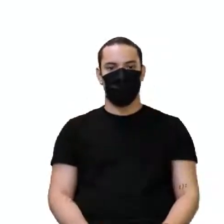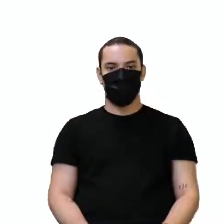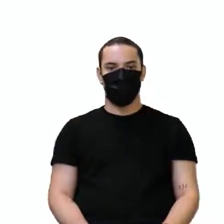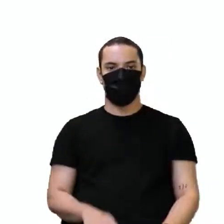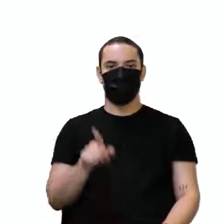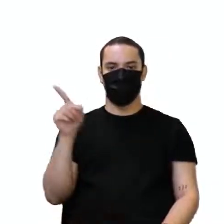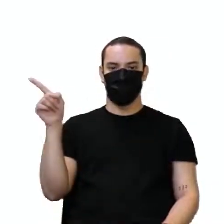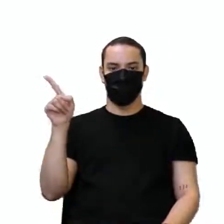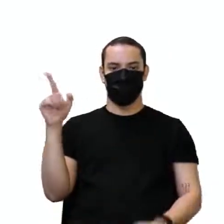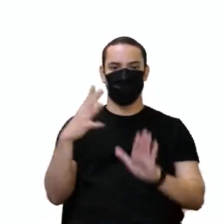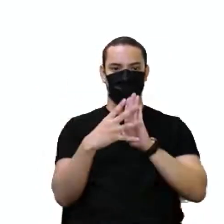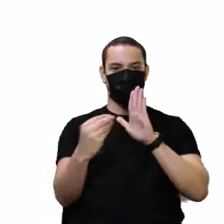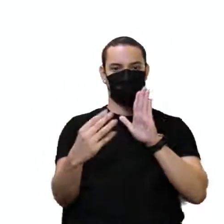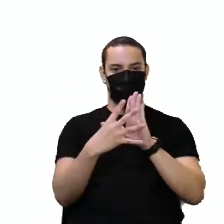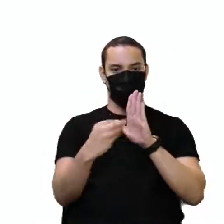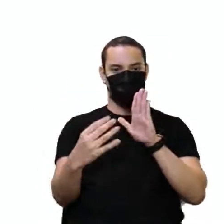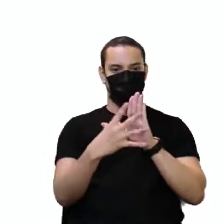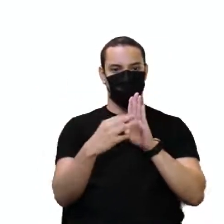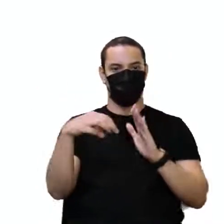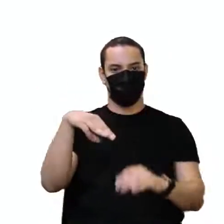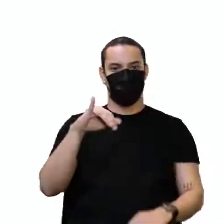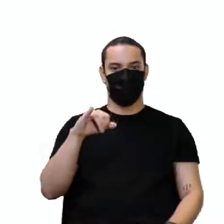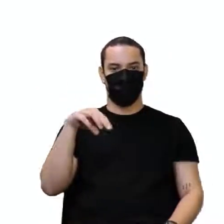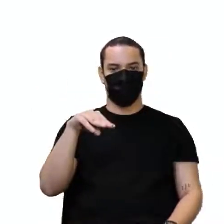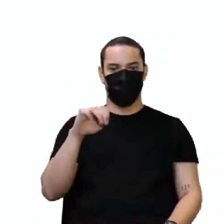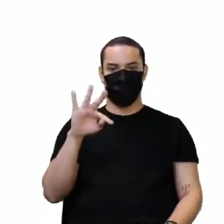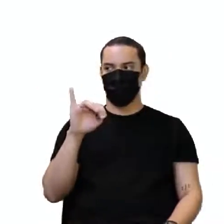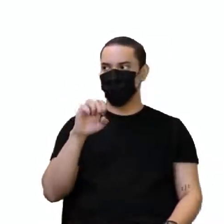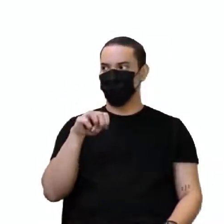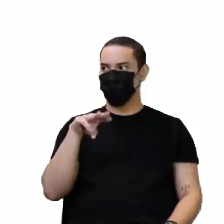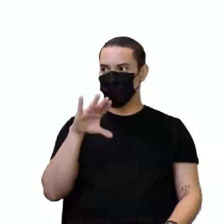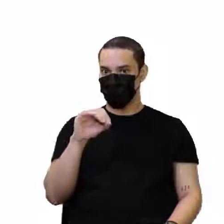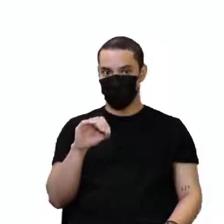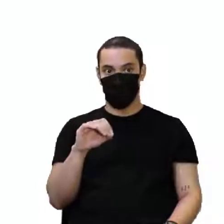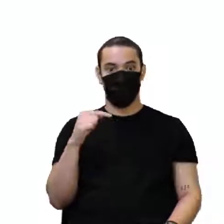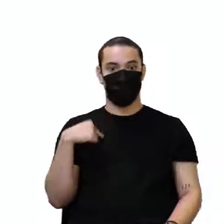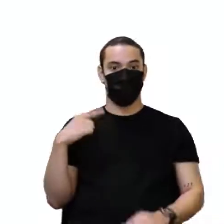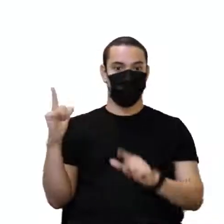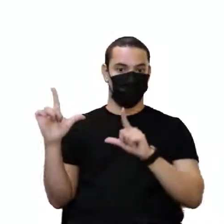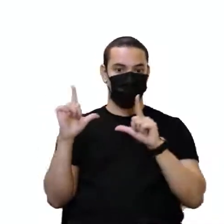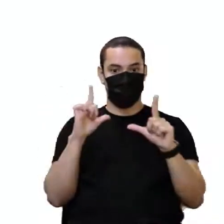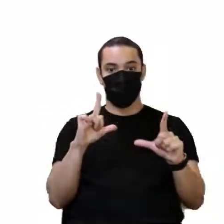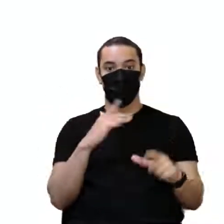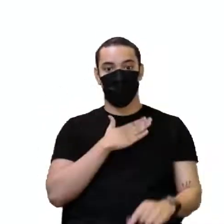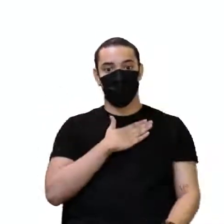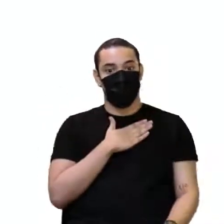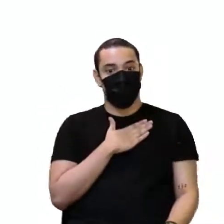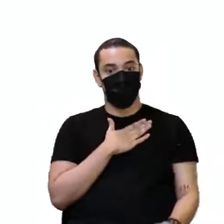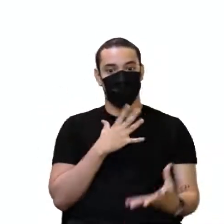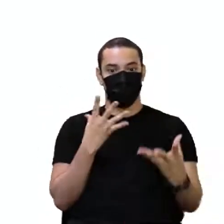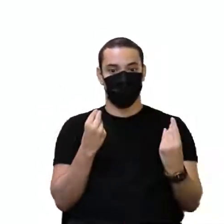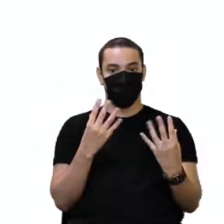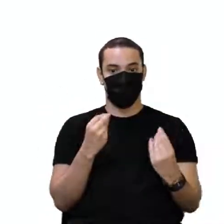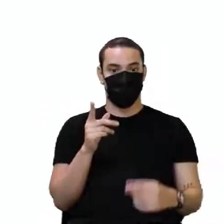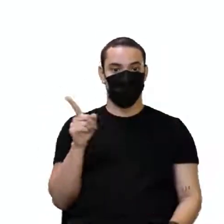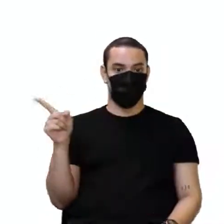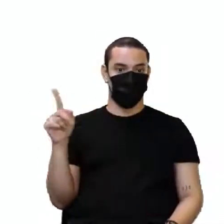aqui a gente tem o mimetismo. No mimetismo, eu peguei essa foto, gostei muito dela, é